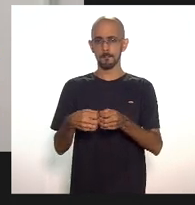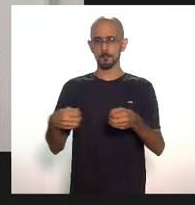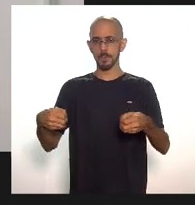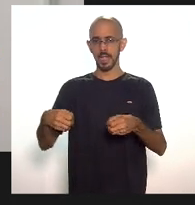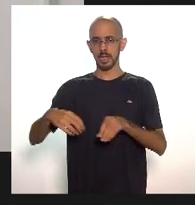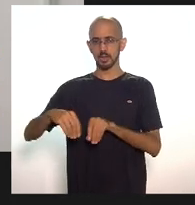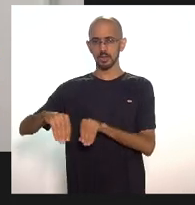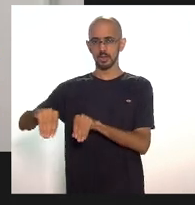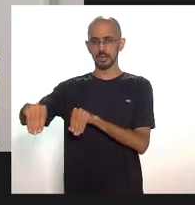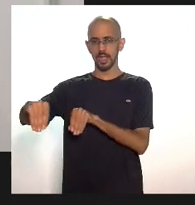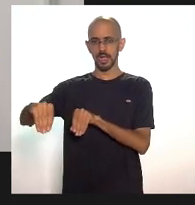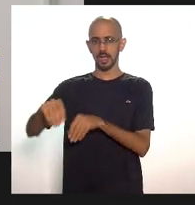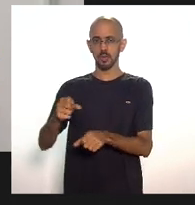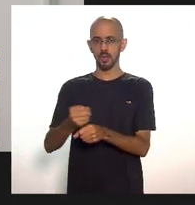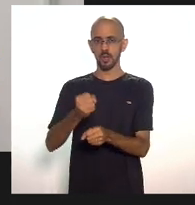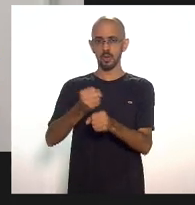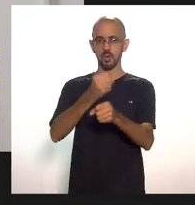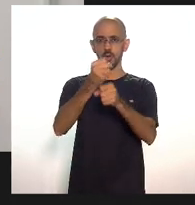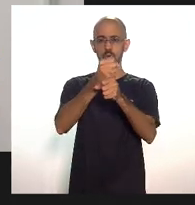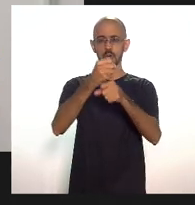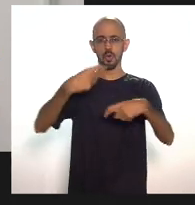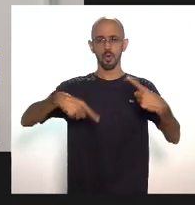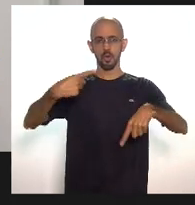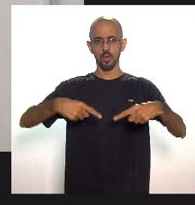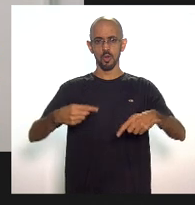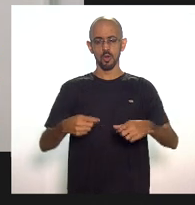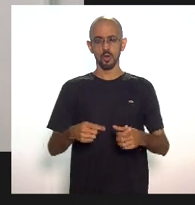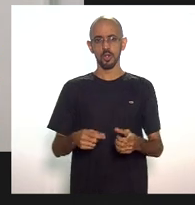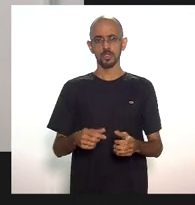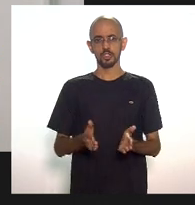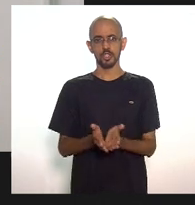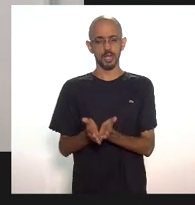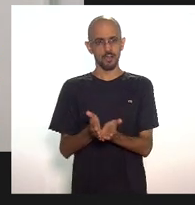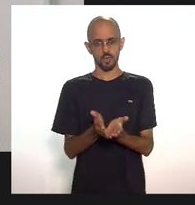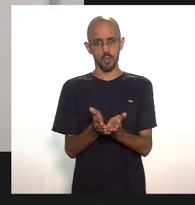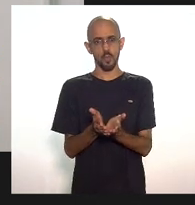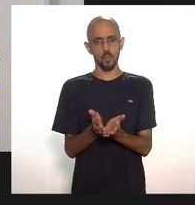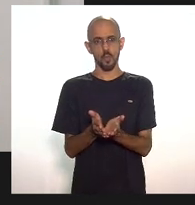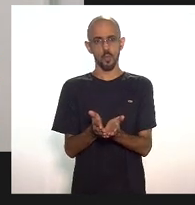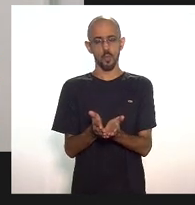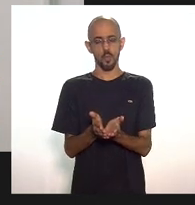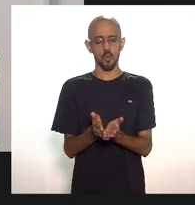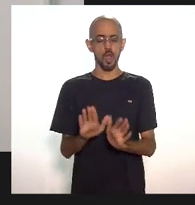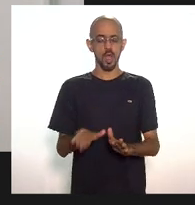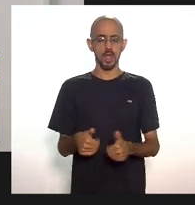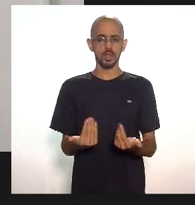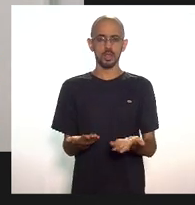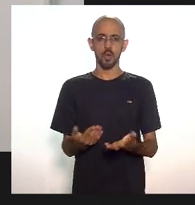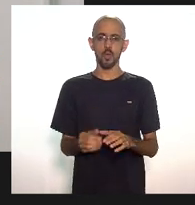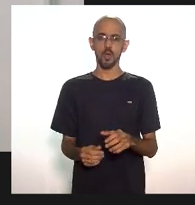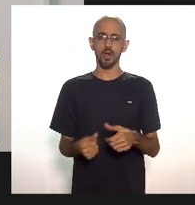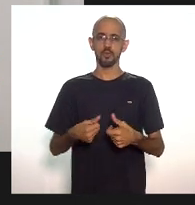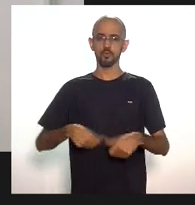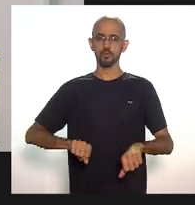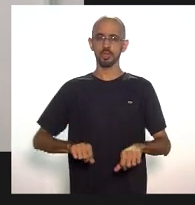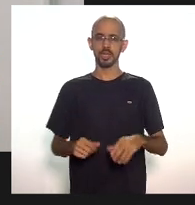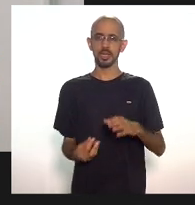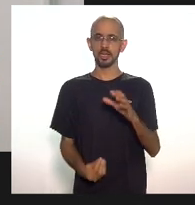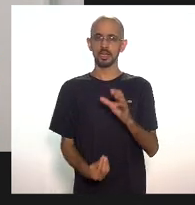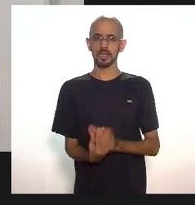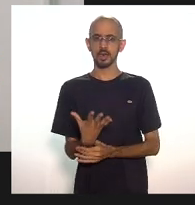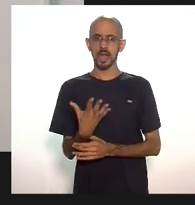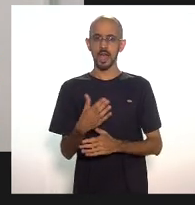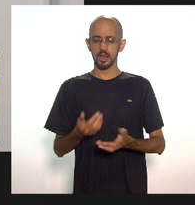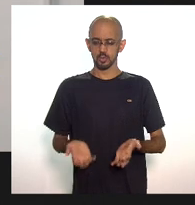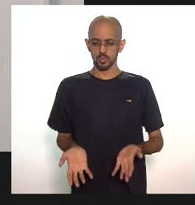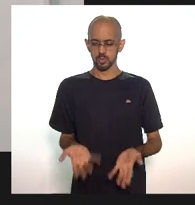de construção naval. O artigo 1º, né, que ele diz, fica instituído o programa de estímulo ao transporte